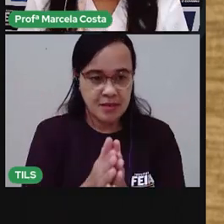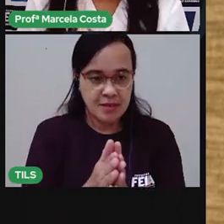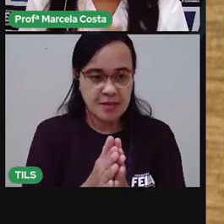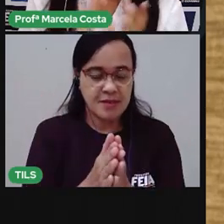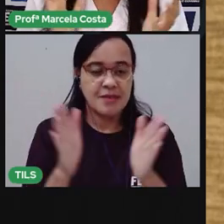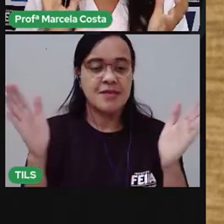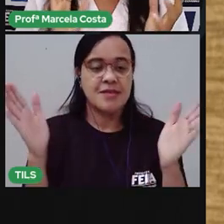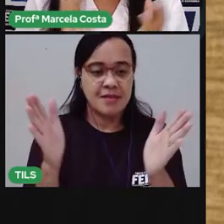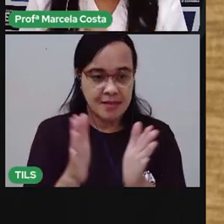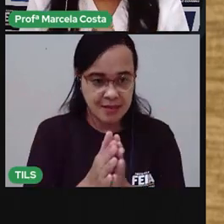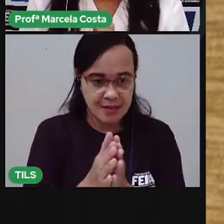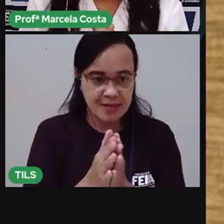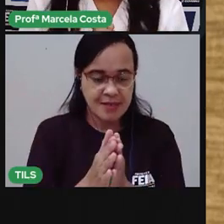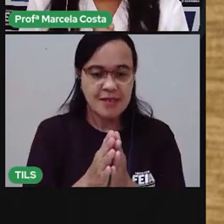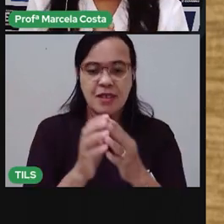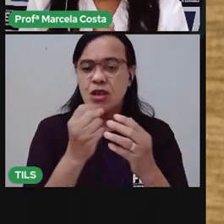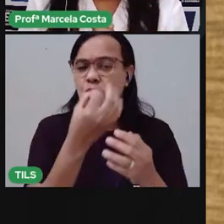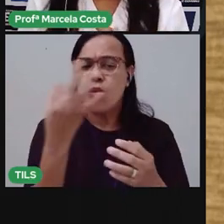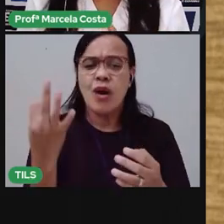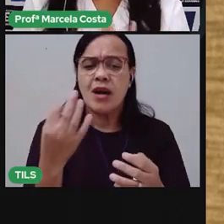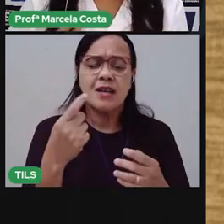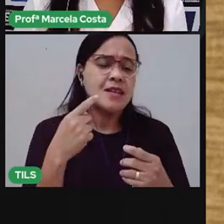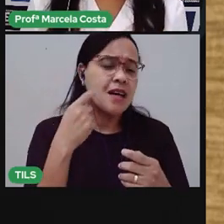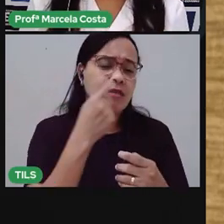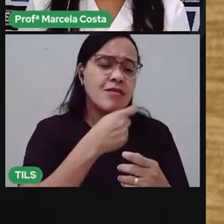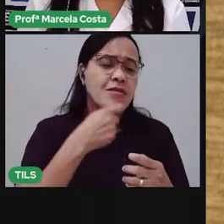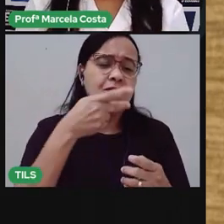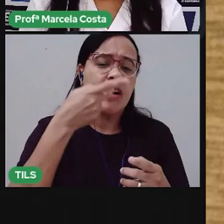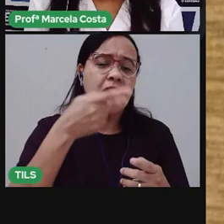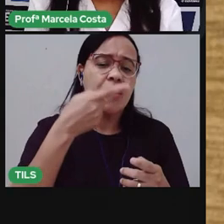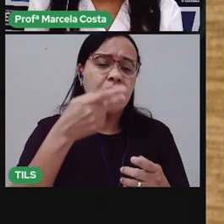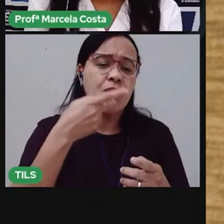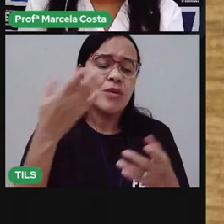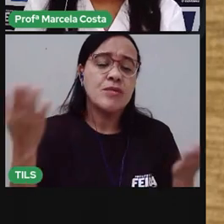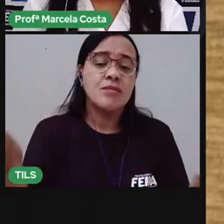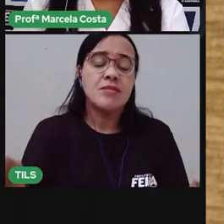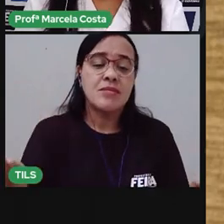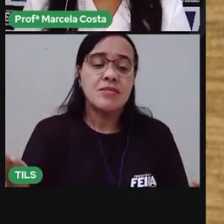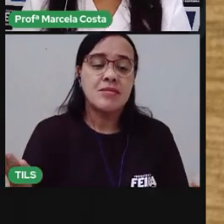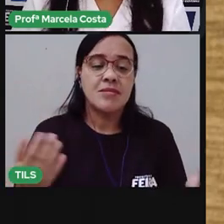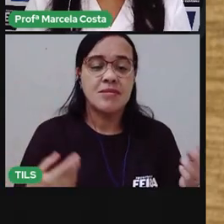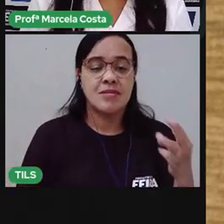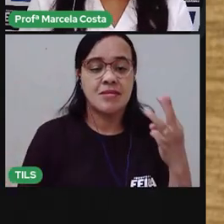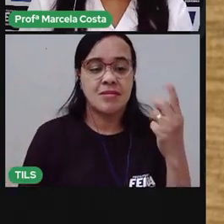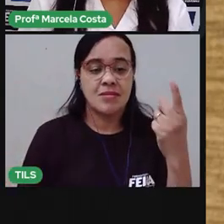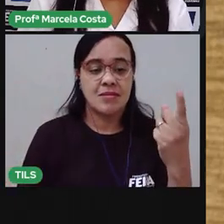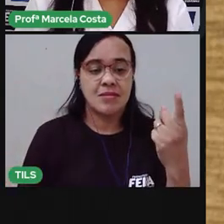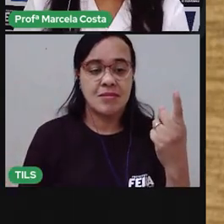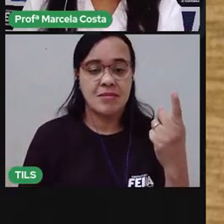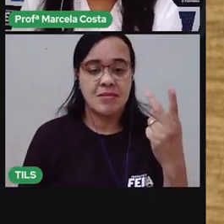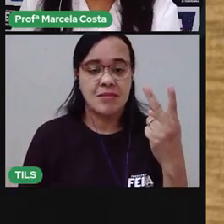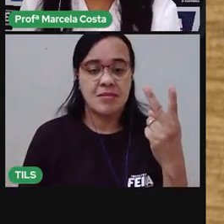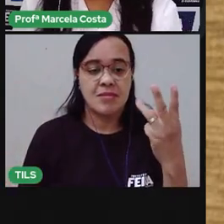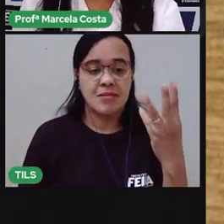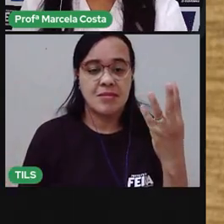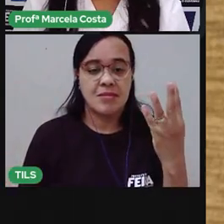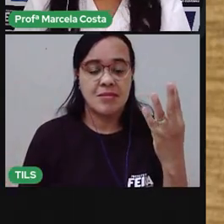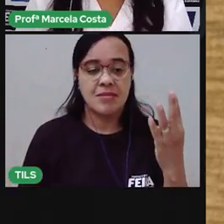lá tem quantas vezes você abriu a boca para falar três